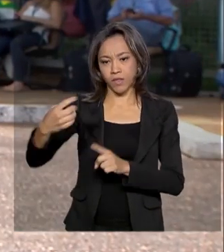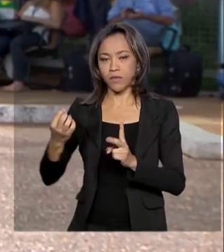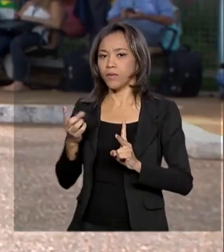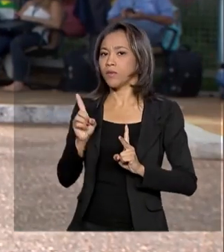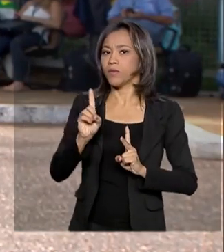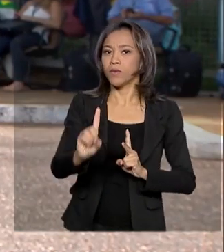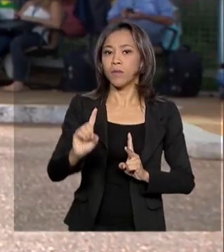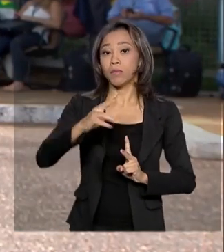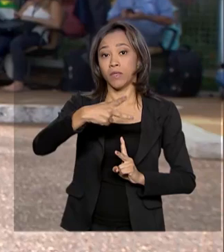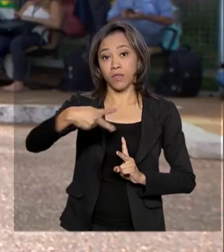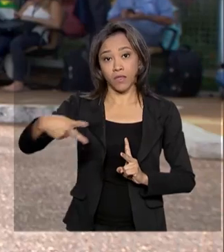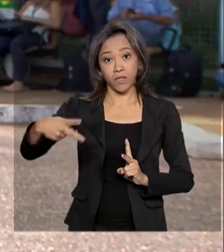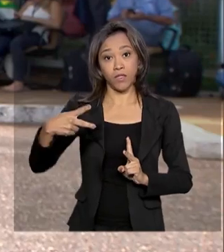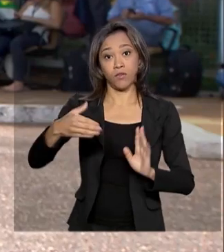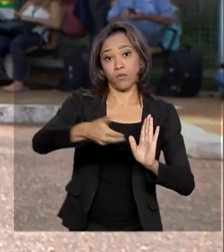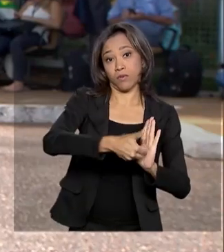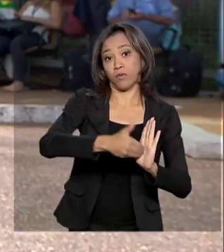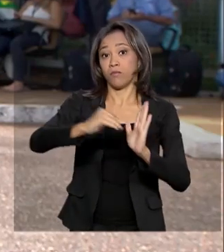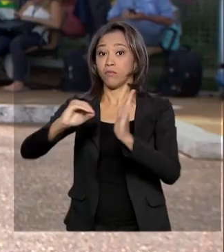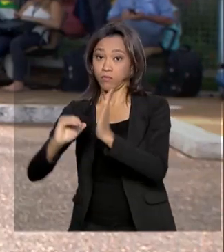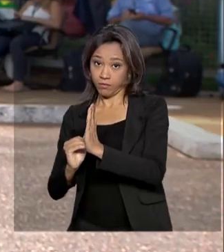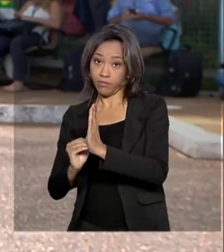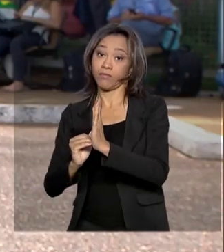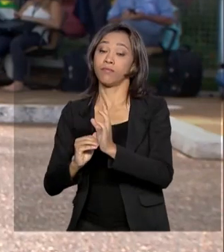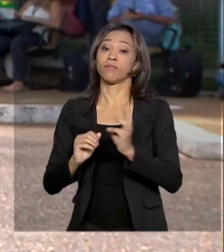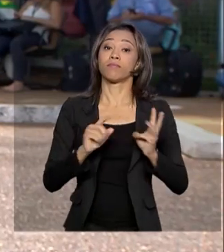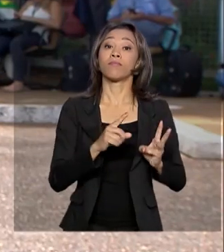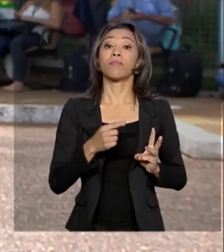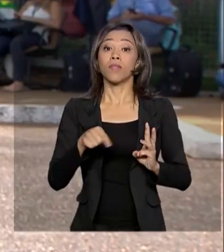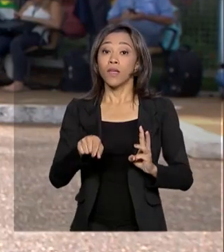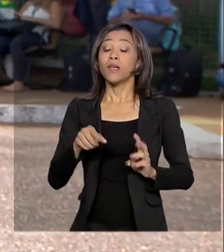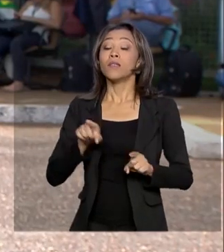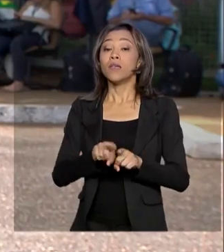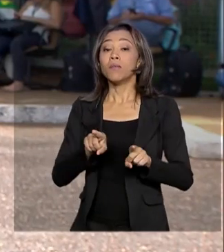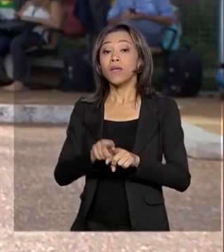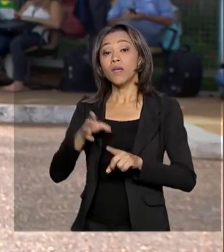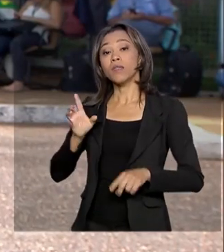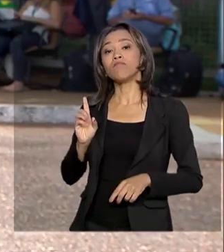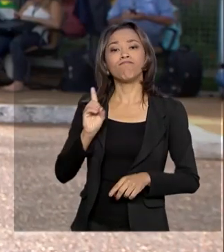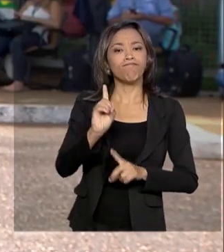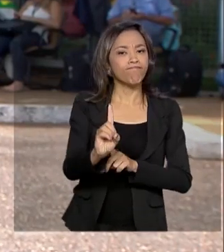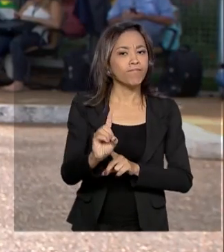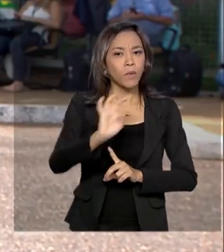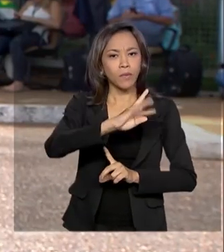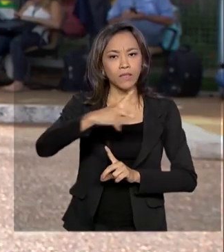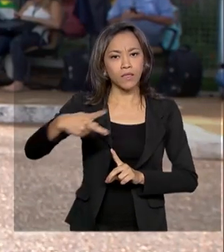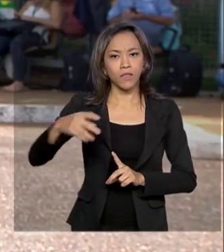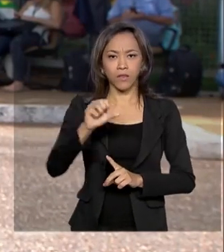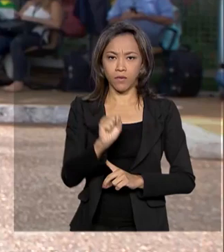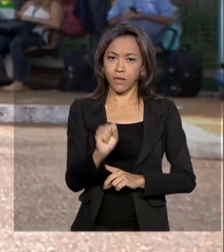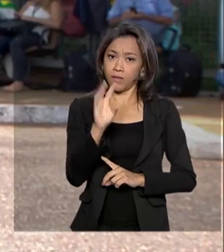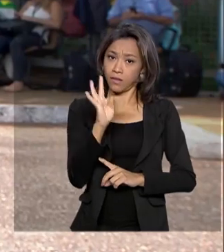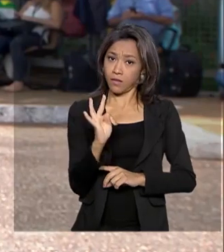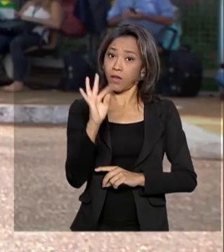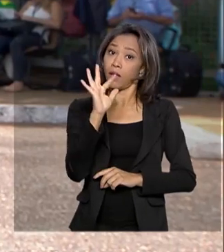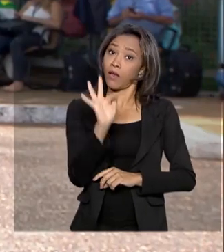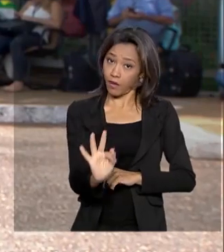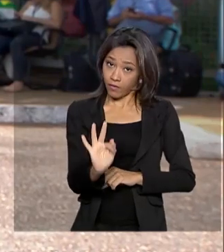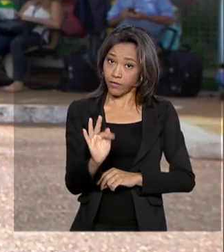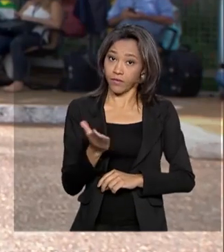presidentes do senado davi alcolumbre da câmara dos deputados rodrigo maia e o presidente do supremo tribunal federal